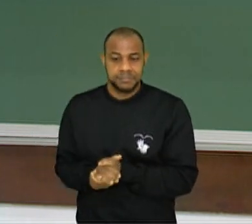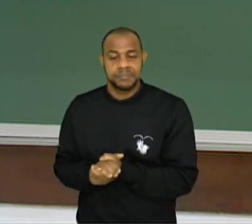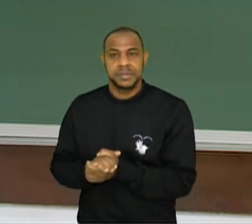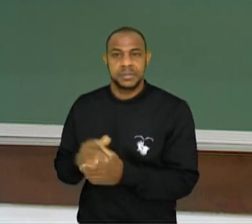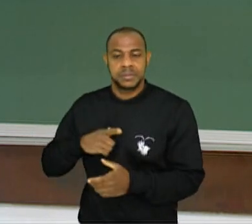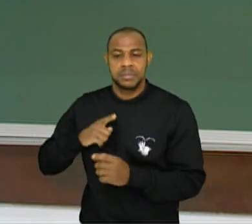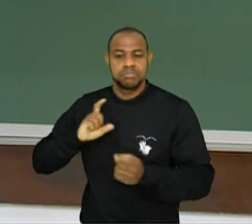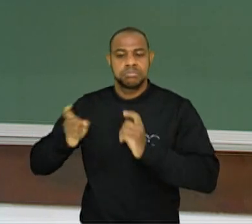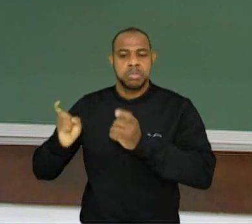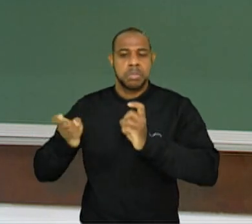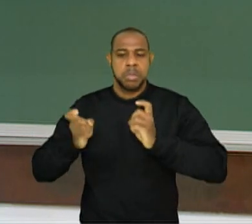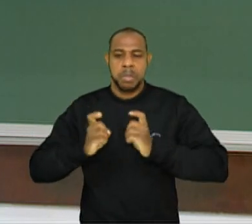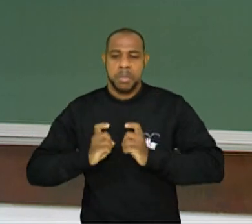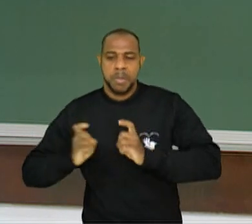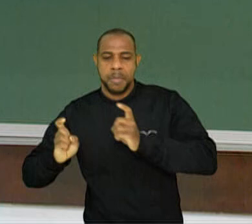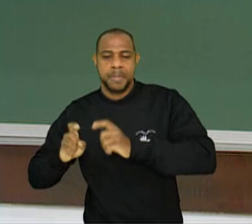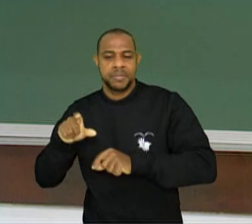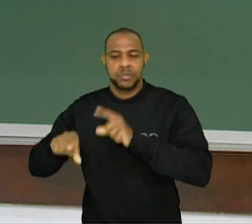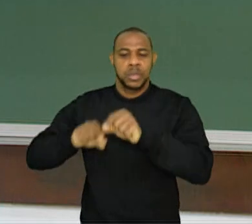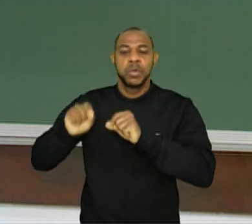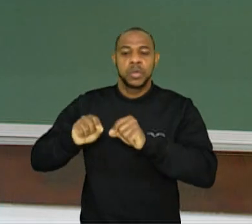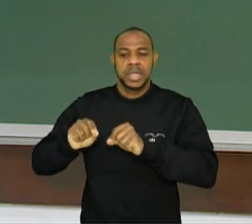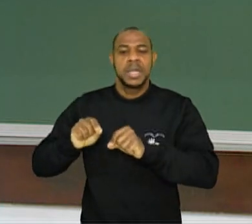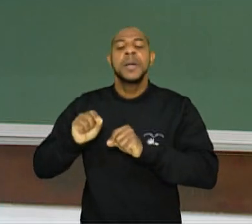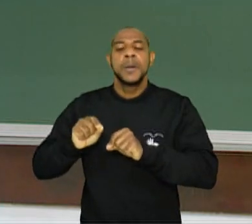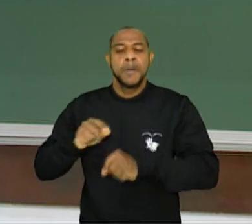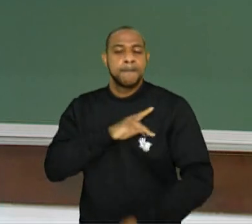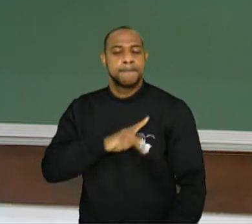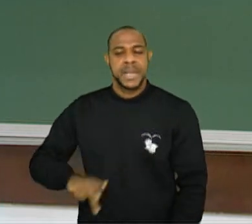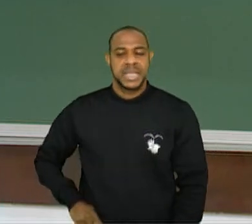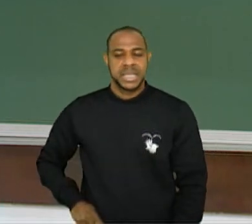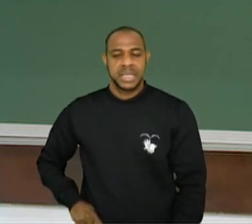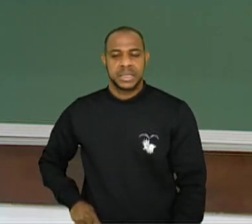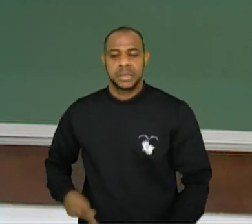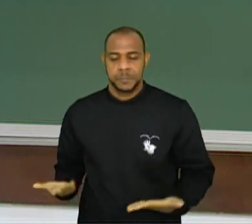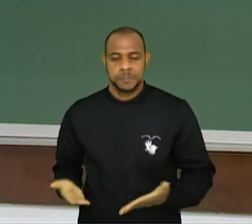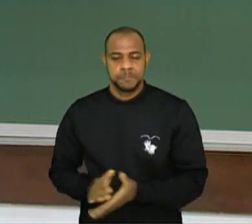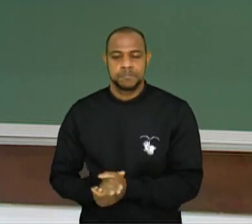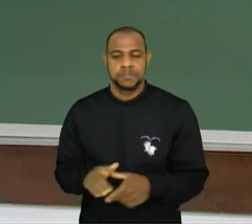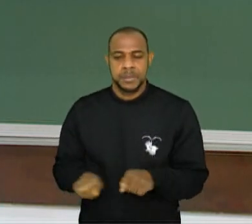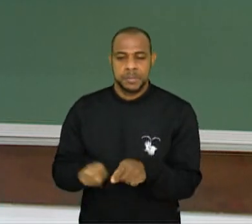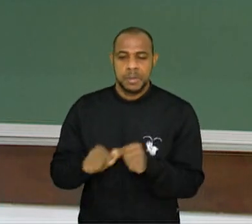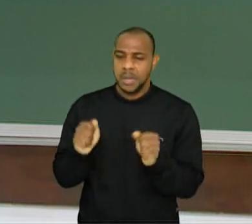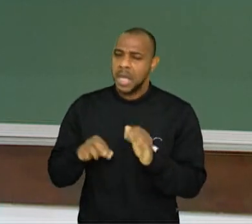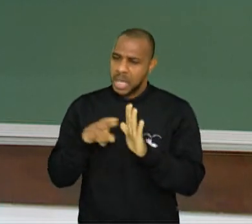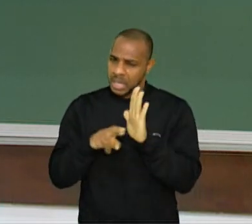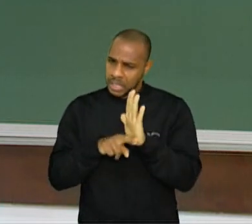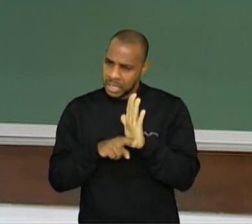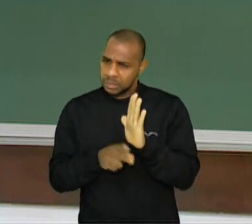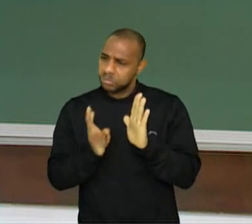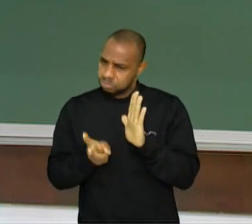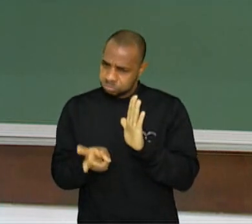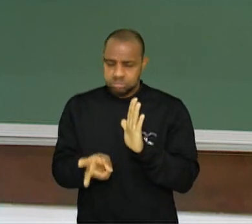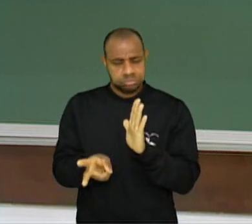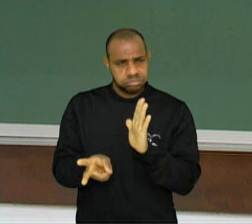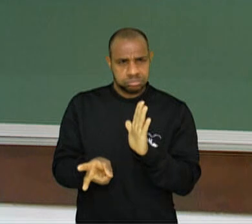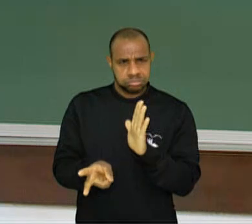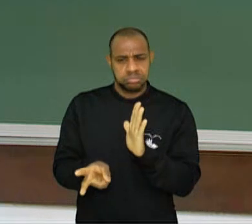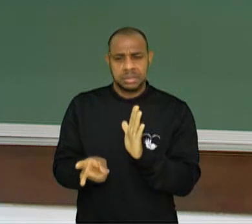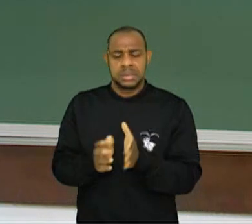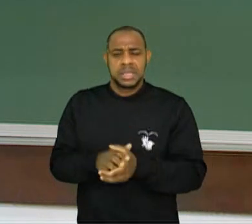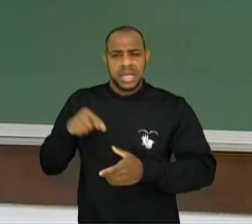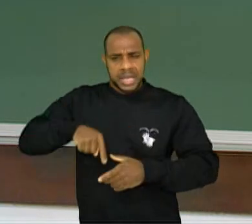para destituir o presidente. O presidente pode ser destituído e essas regras permanecem aí ao longo da nossa